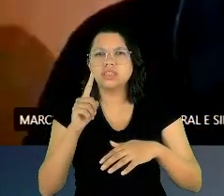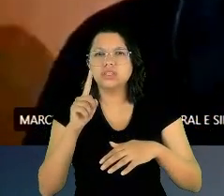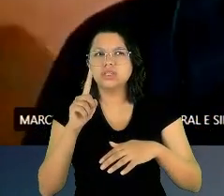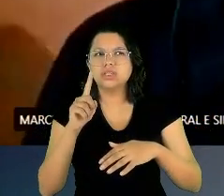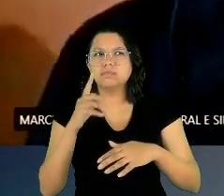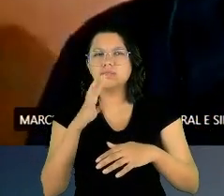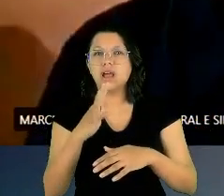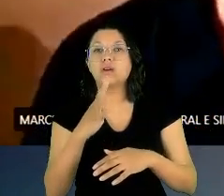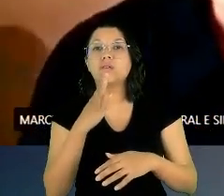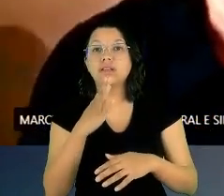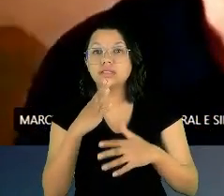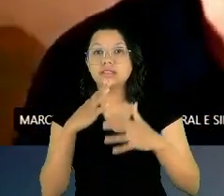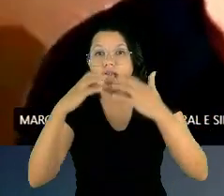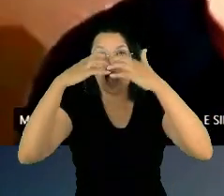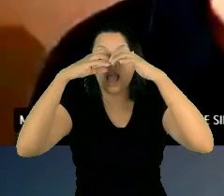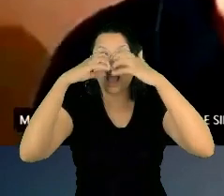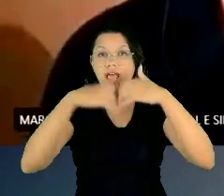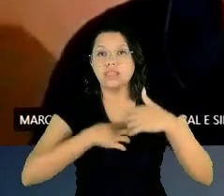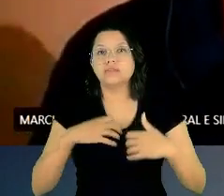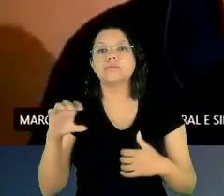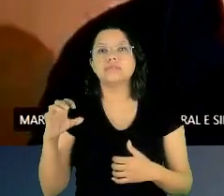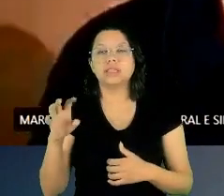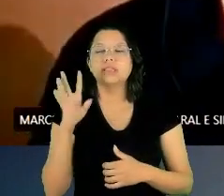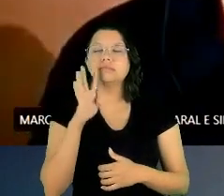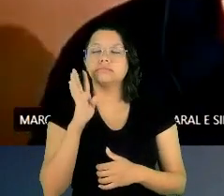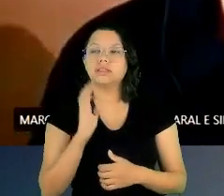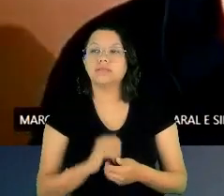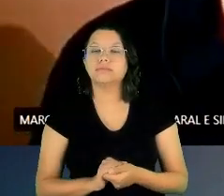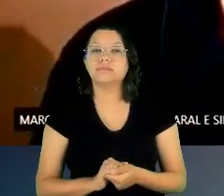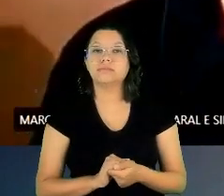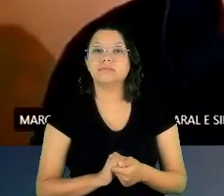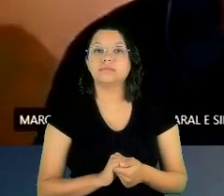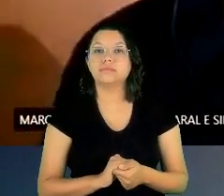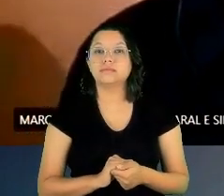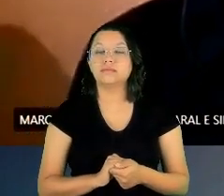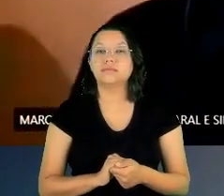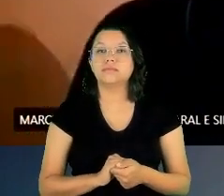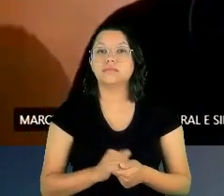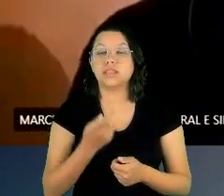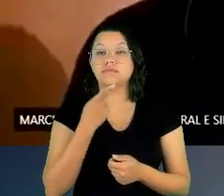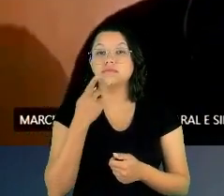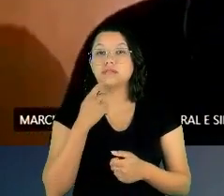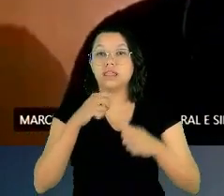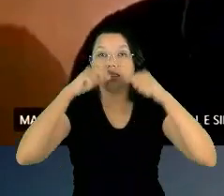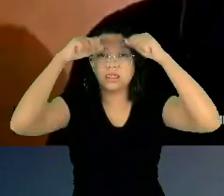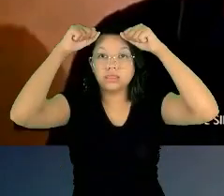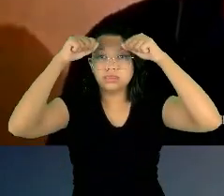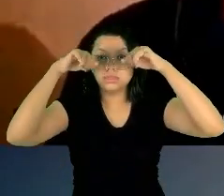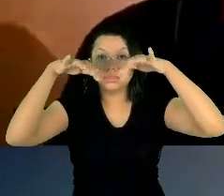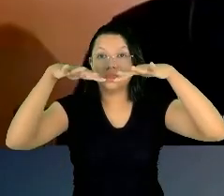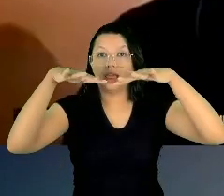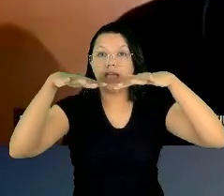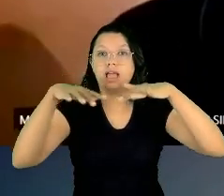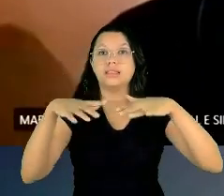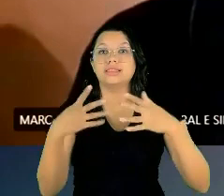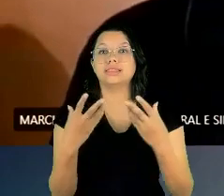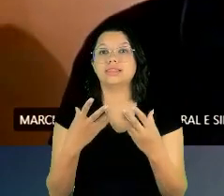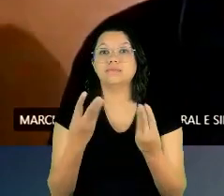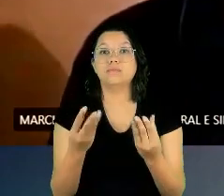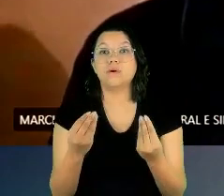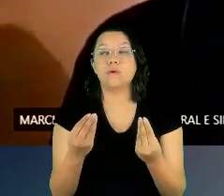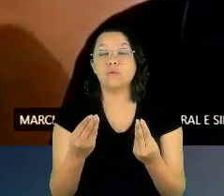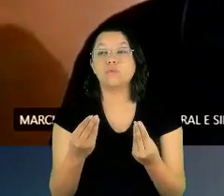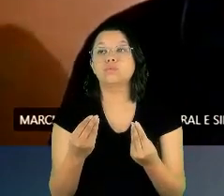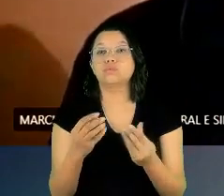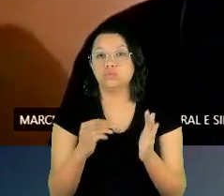eu entendo, não, para conhecer a neurociência. Ah, para conhecer a neurociência? Isso. Ah, legal. Estou falando do TEA, né, do transtorno do espectro autista,